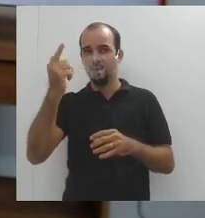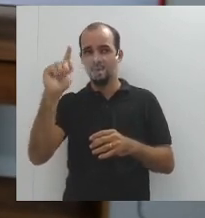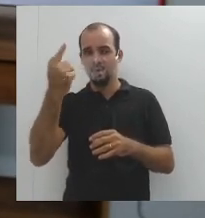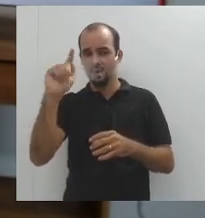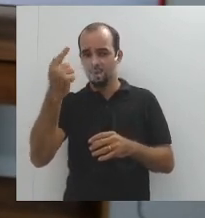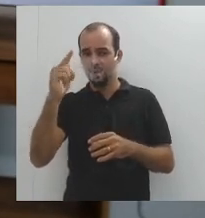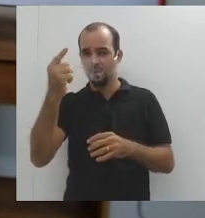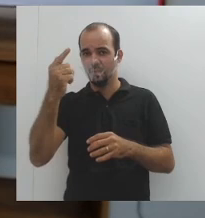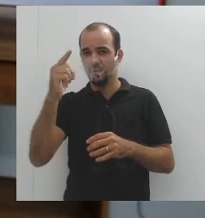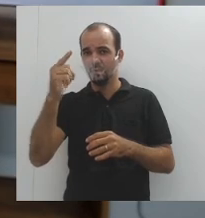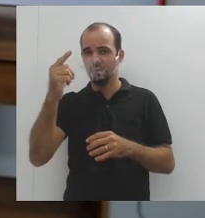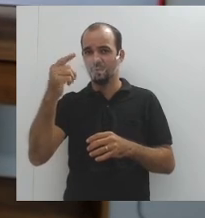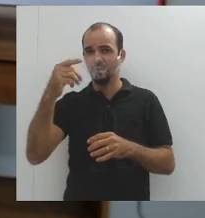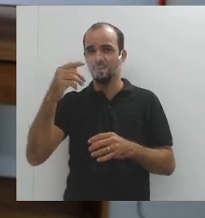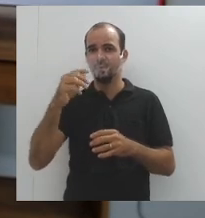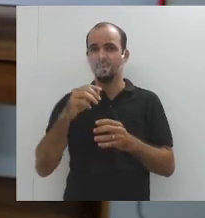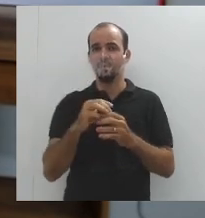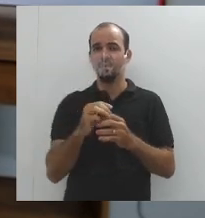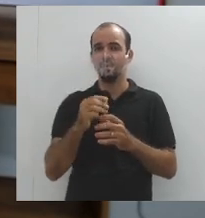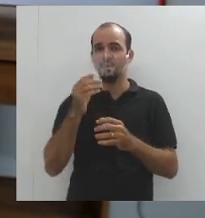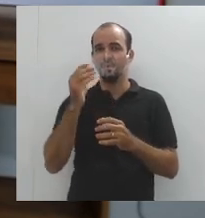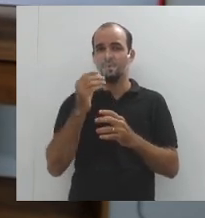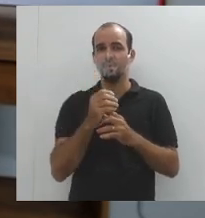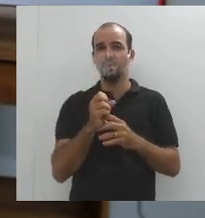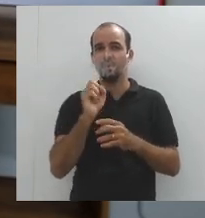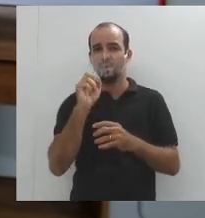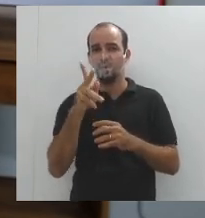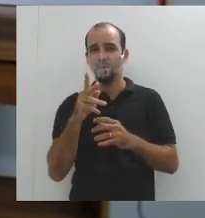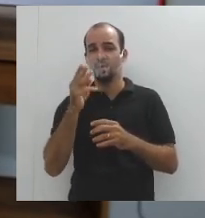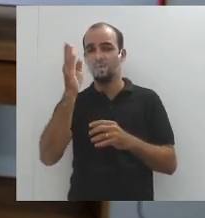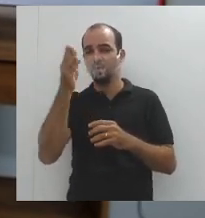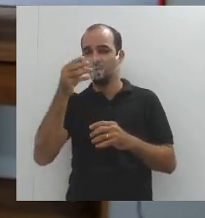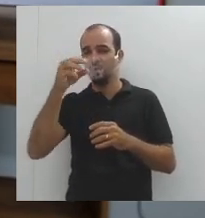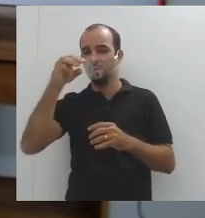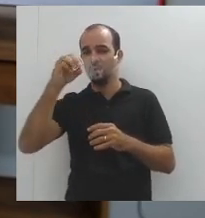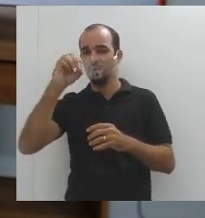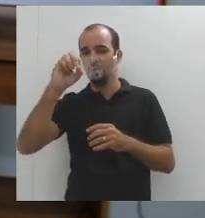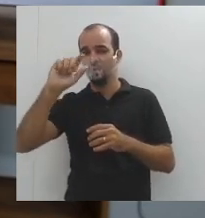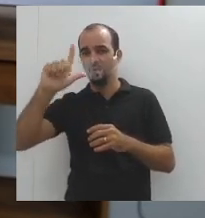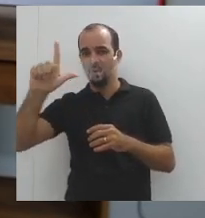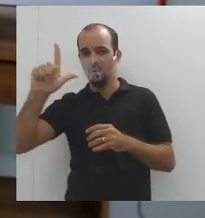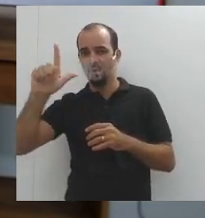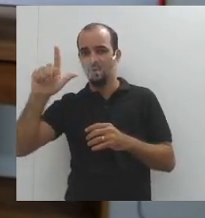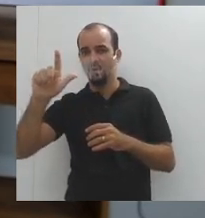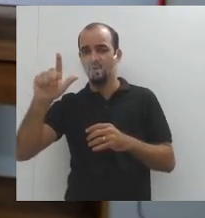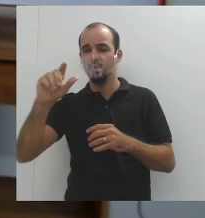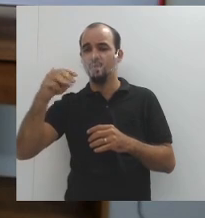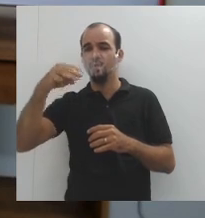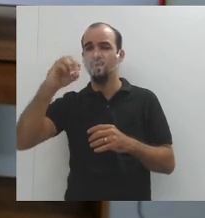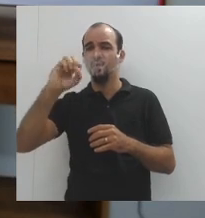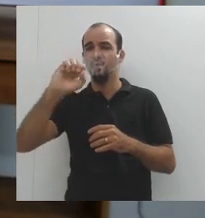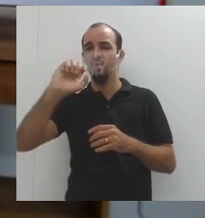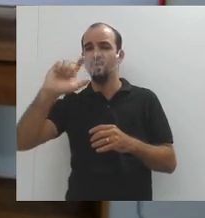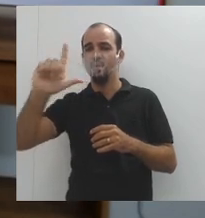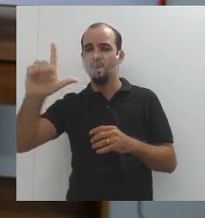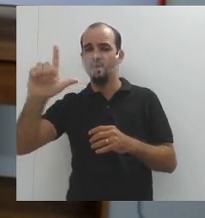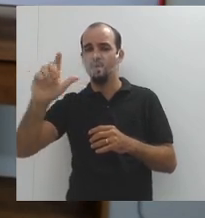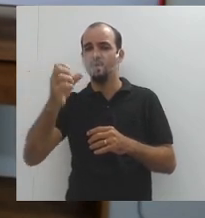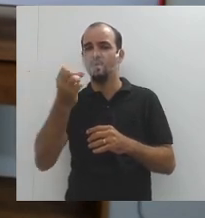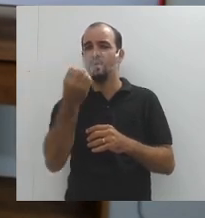Ok? Nós temos que o número de mols disso vai